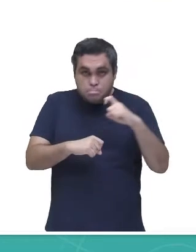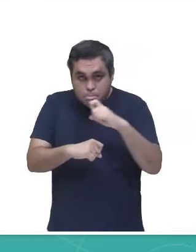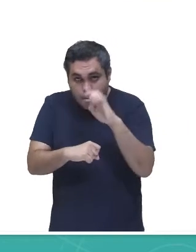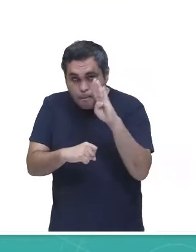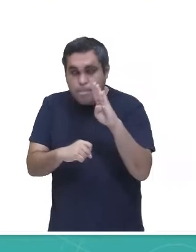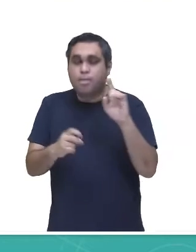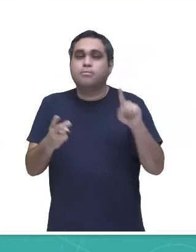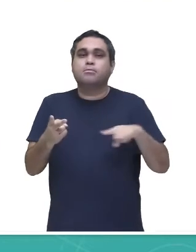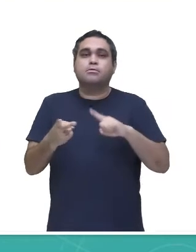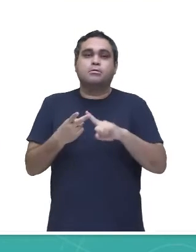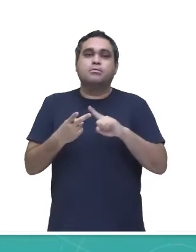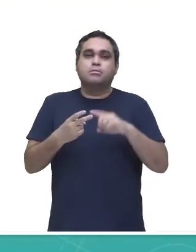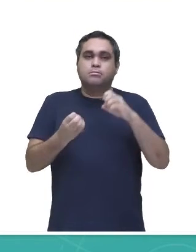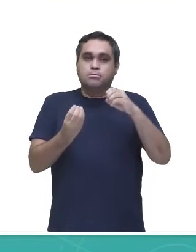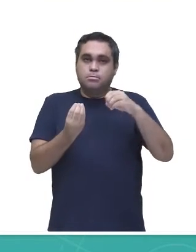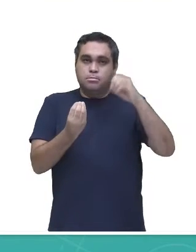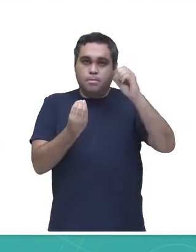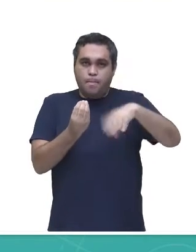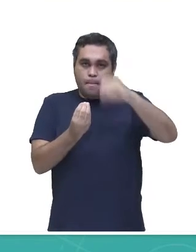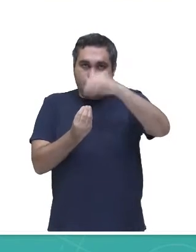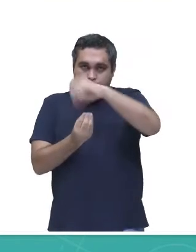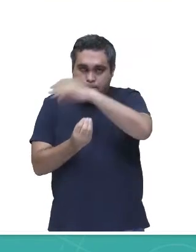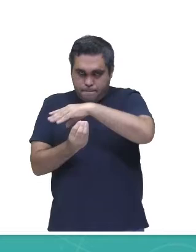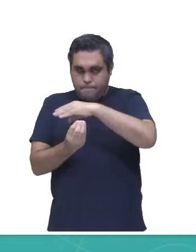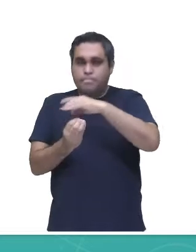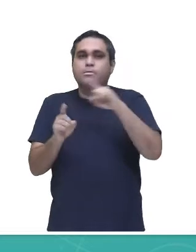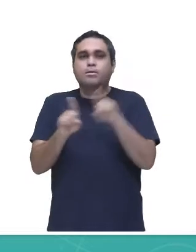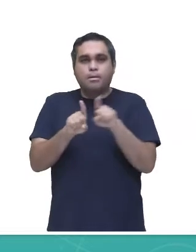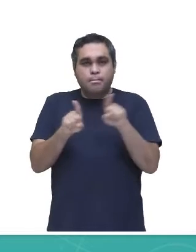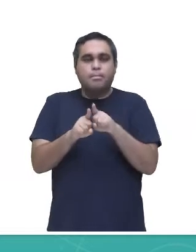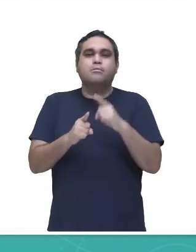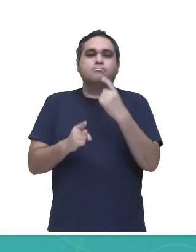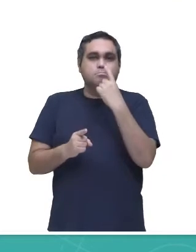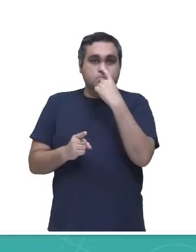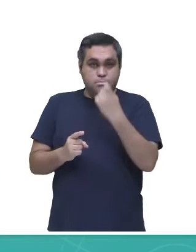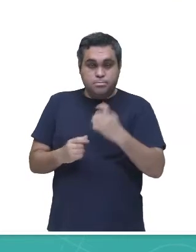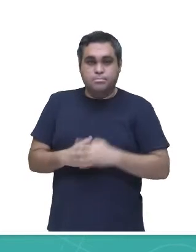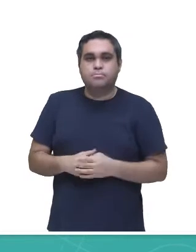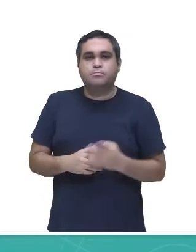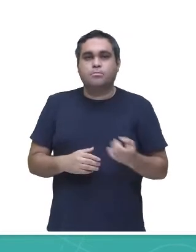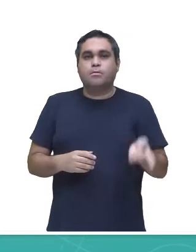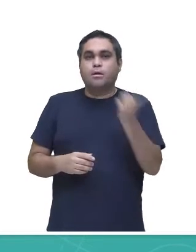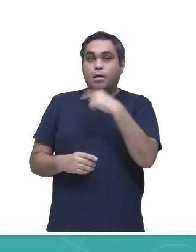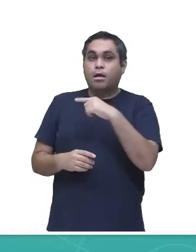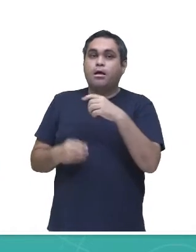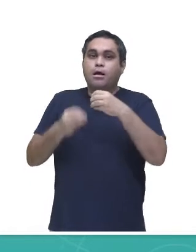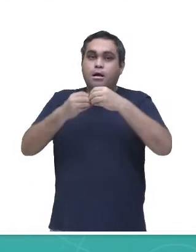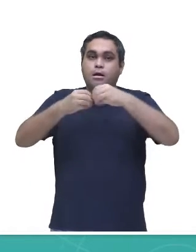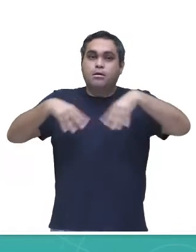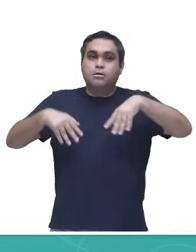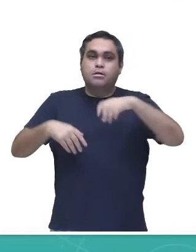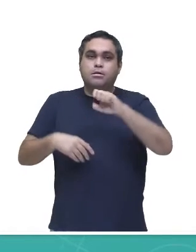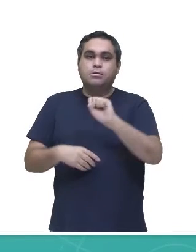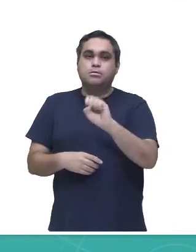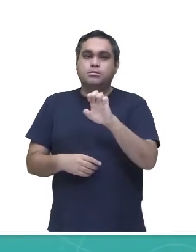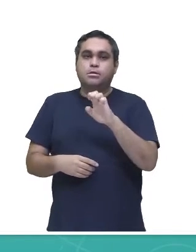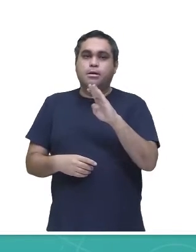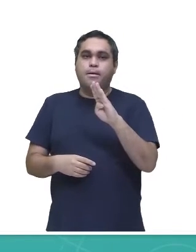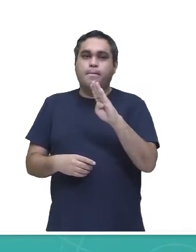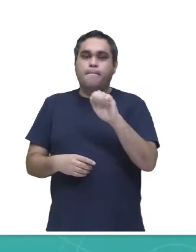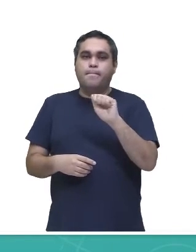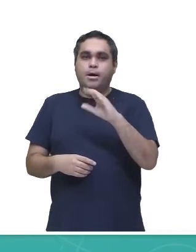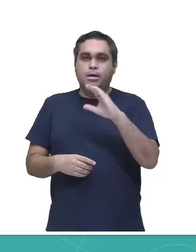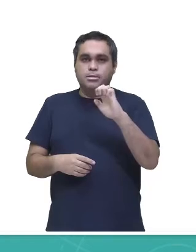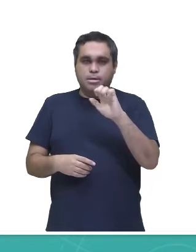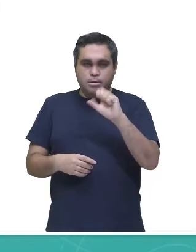as glândulas sebáceas, na próxima imagem. Elas estão associadas à base do pelo e produzem sebo,